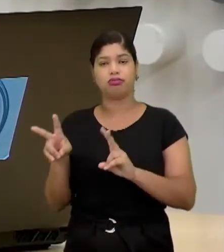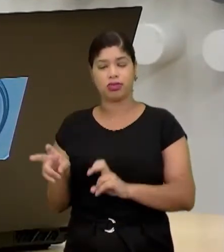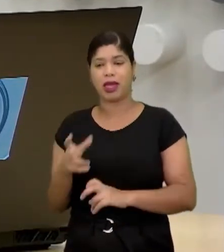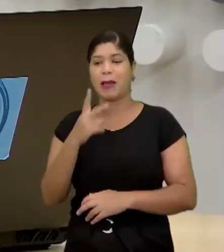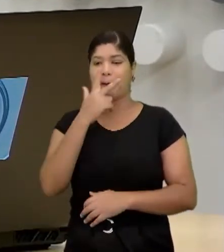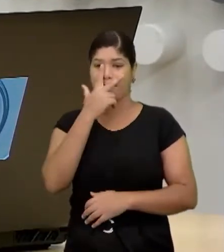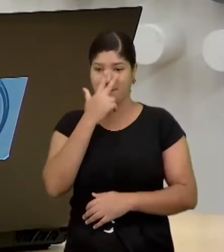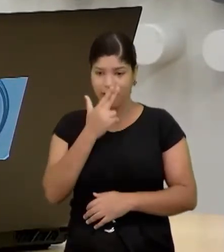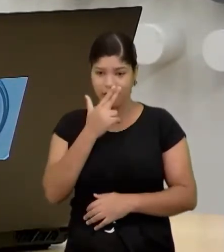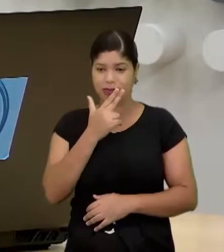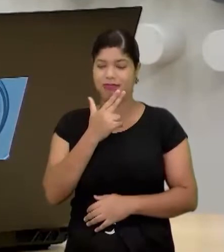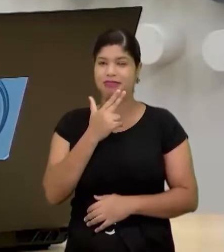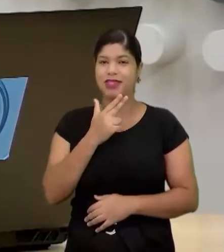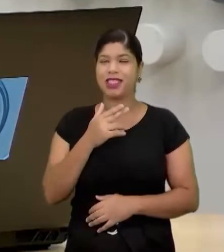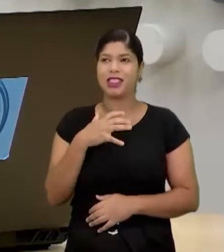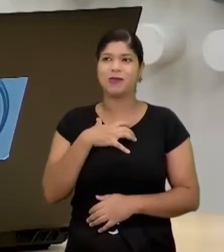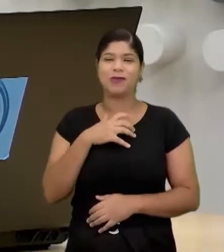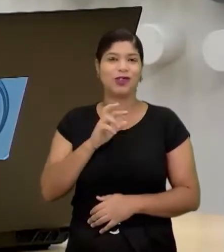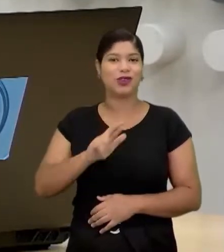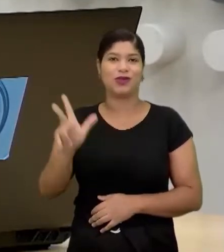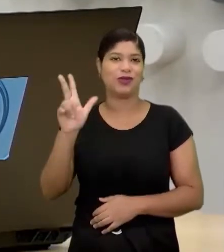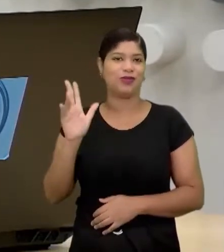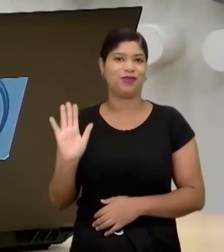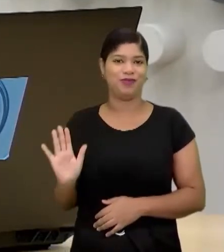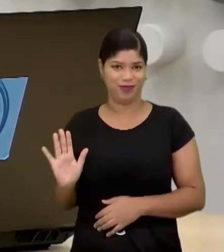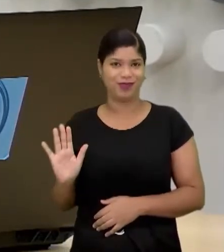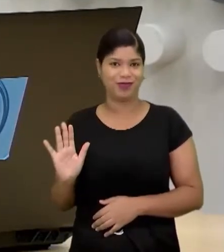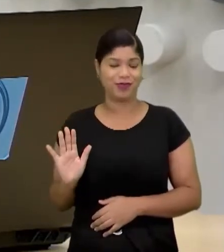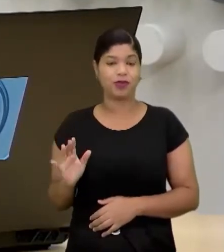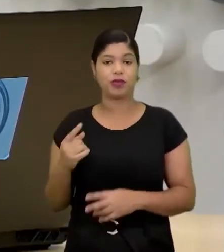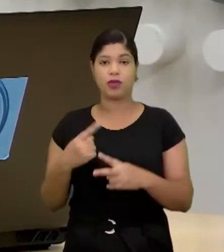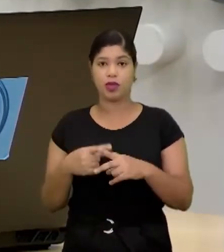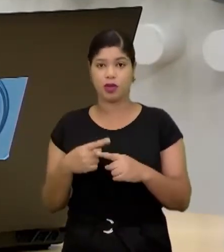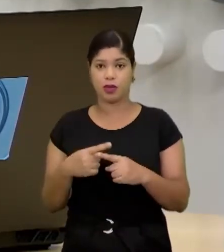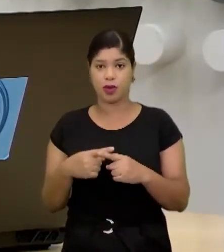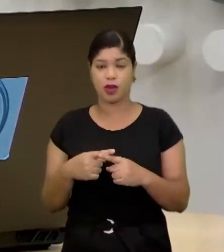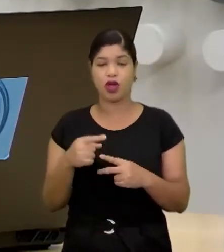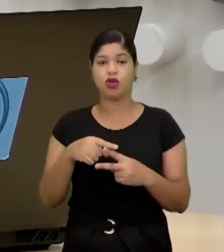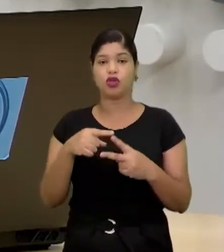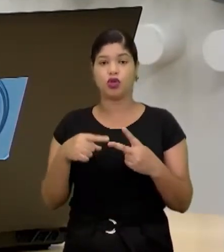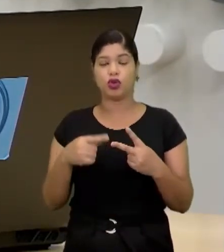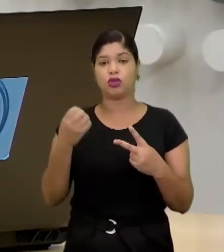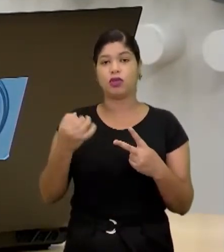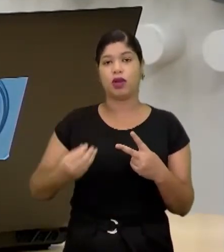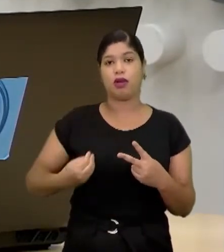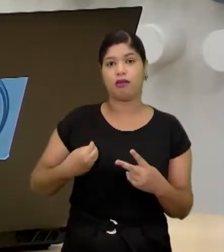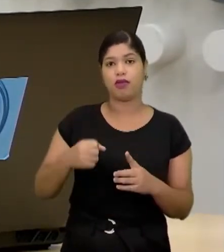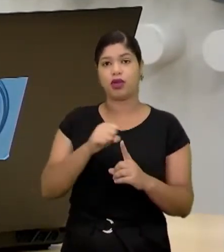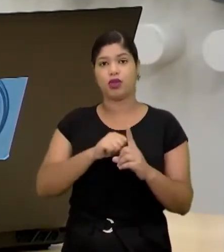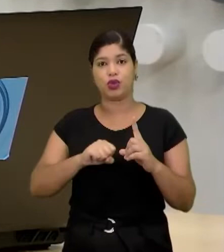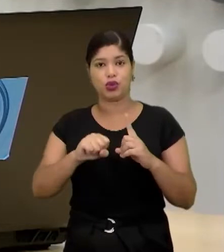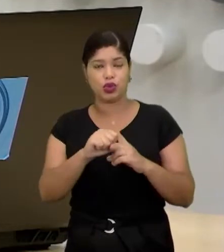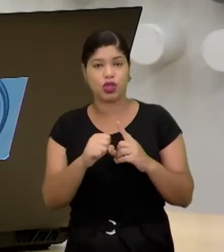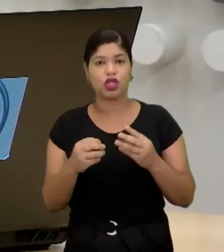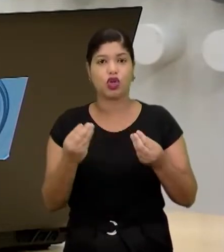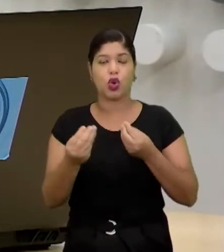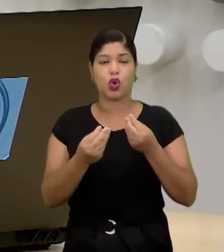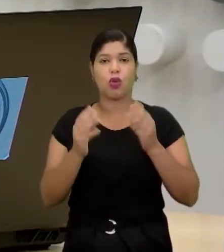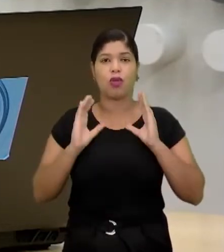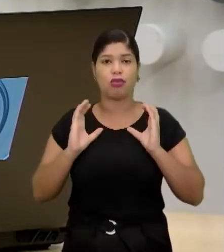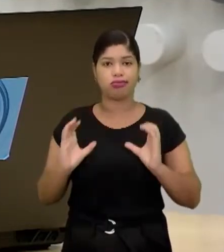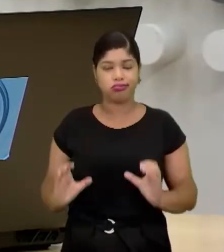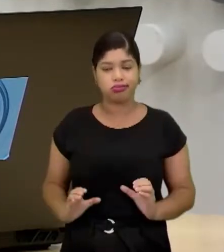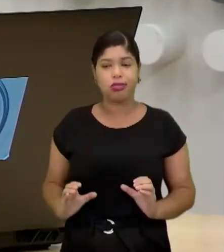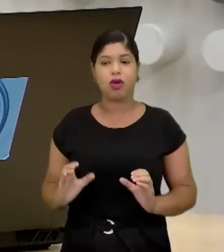tratamento bem diferente e ambos estão falando sobre a vida em sociedade como um homem se